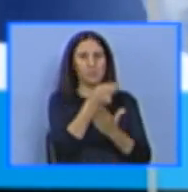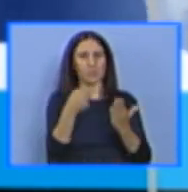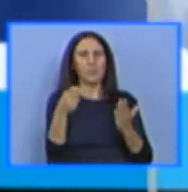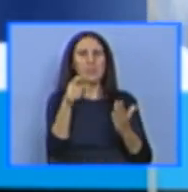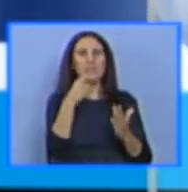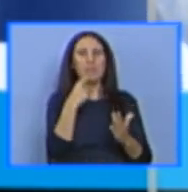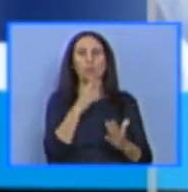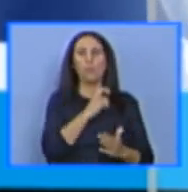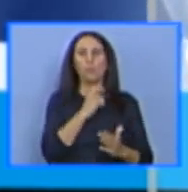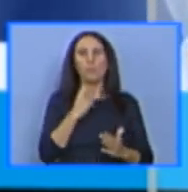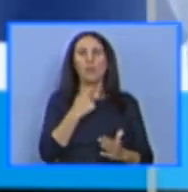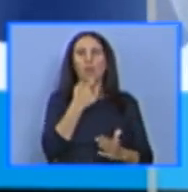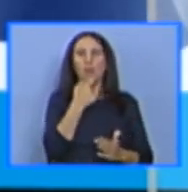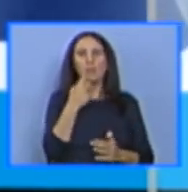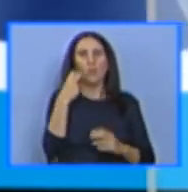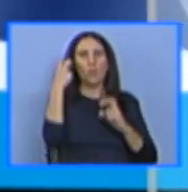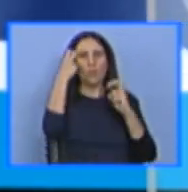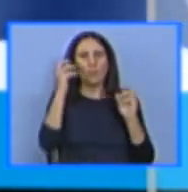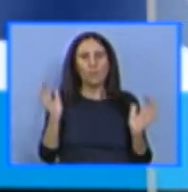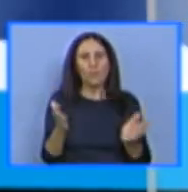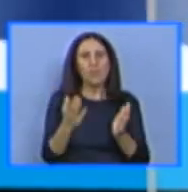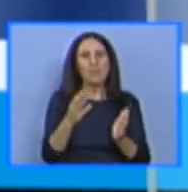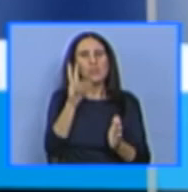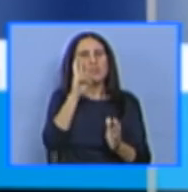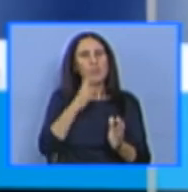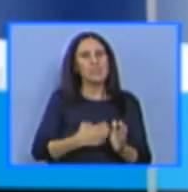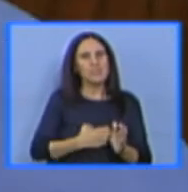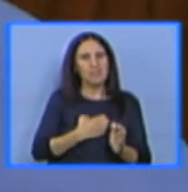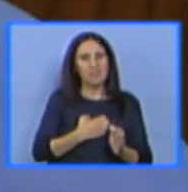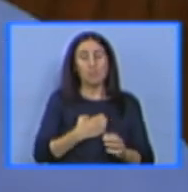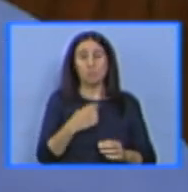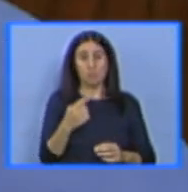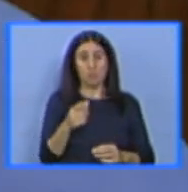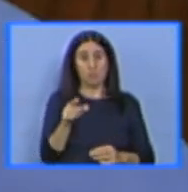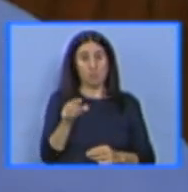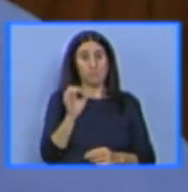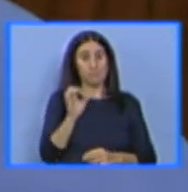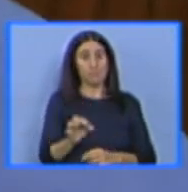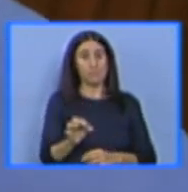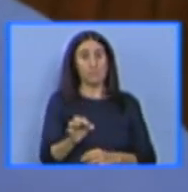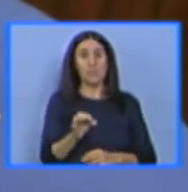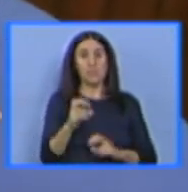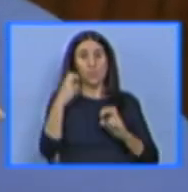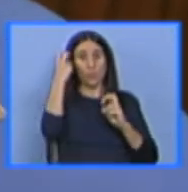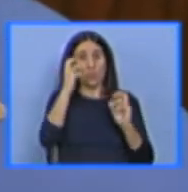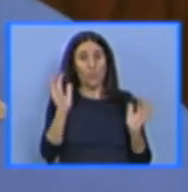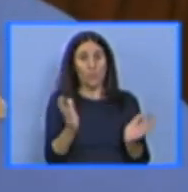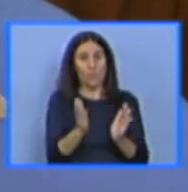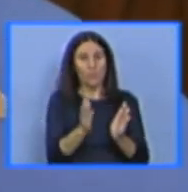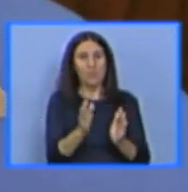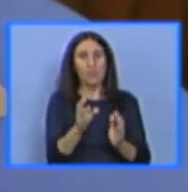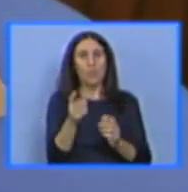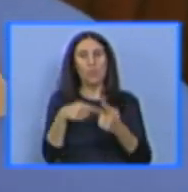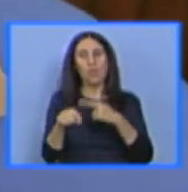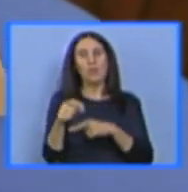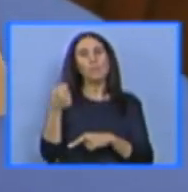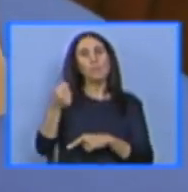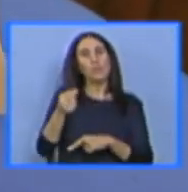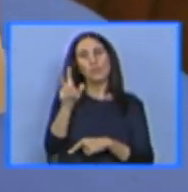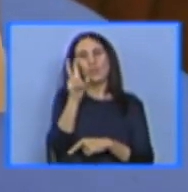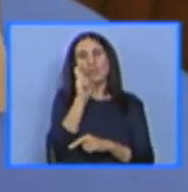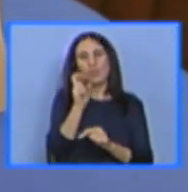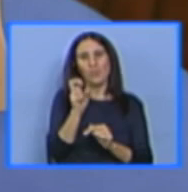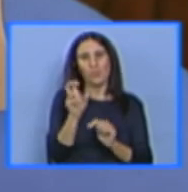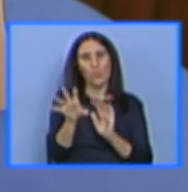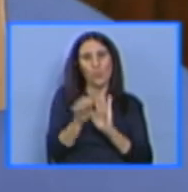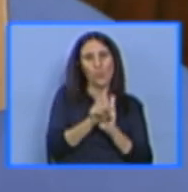padres devem sentir o cheiro das ovelhas, não é? Neste caso, parece que as ovelhas ficaram com o cheiro do pastor, que não